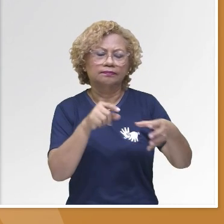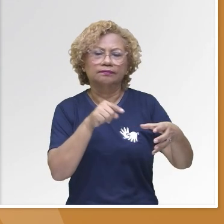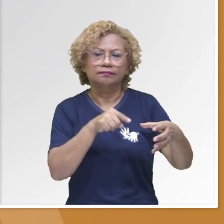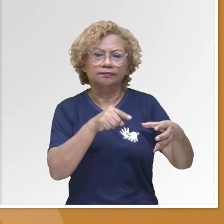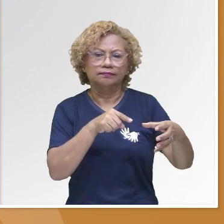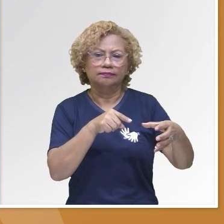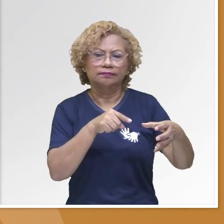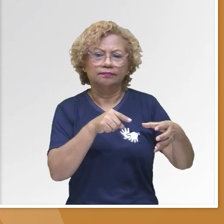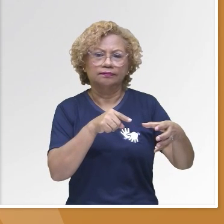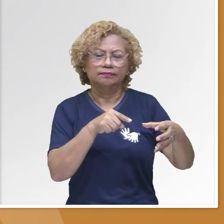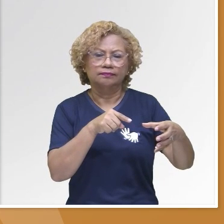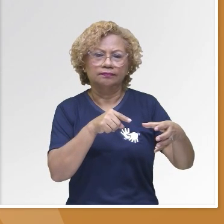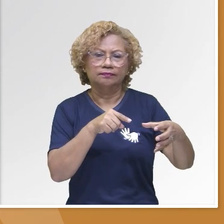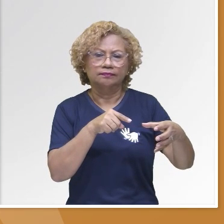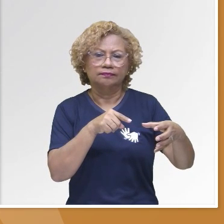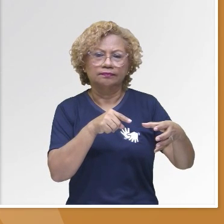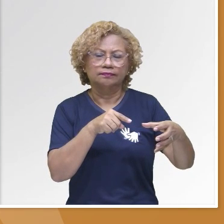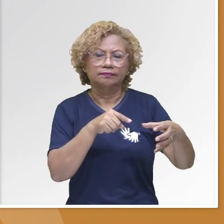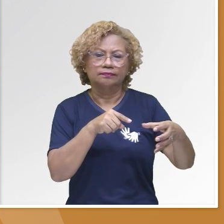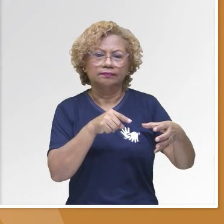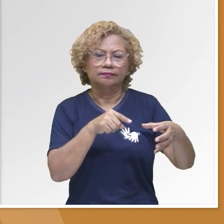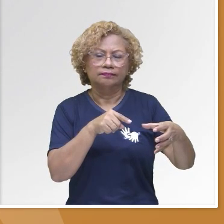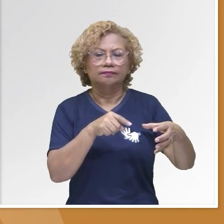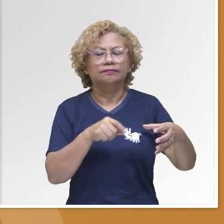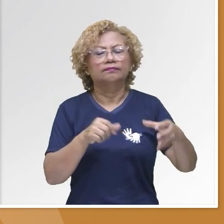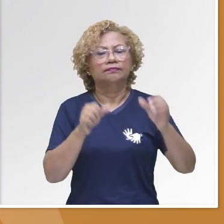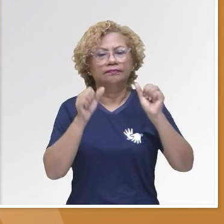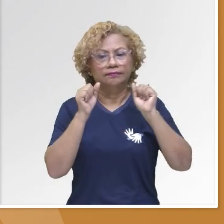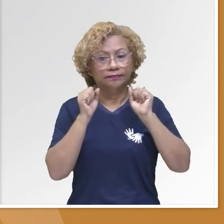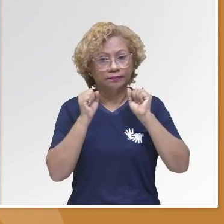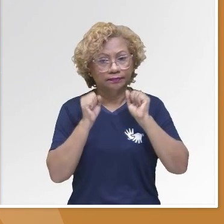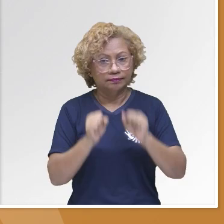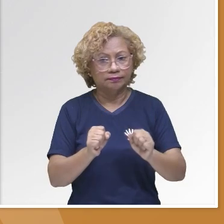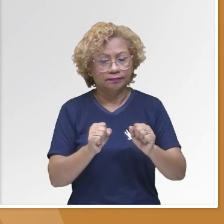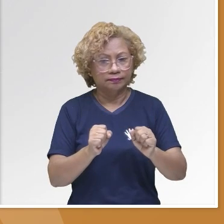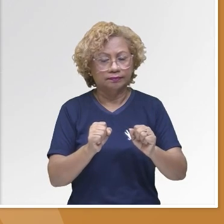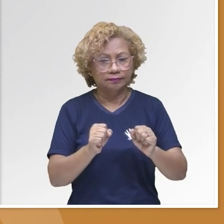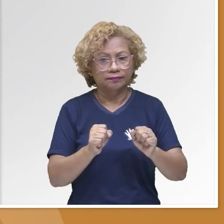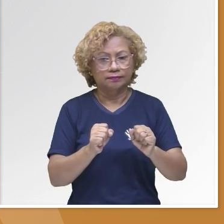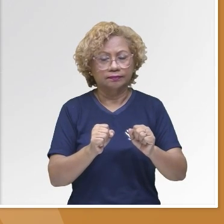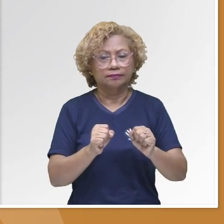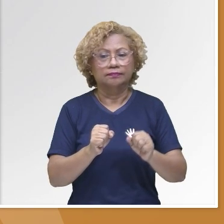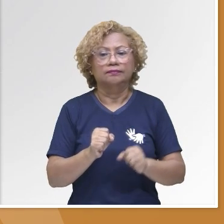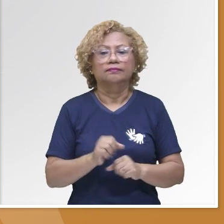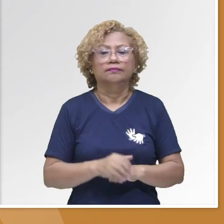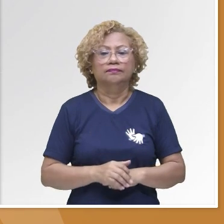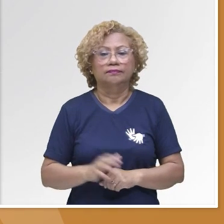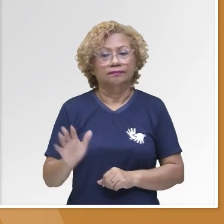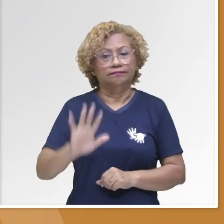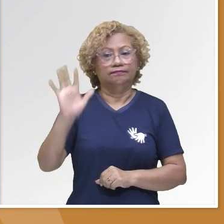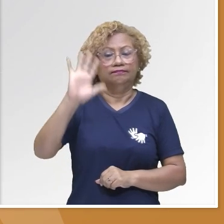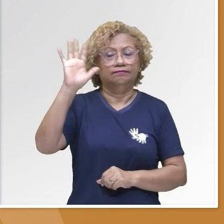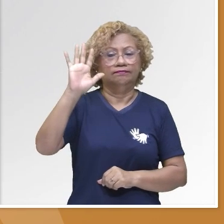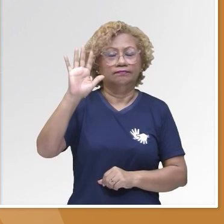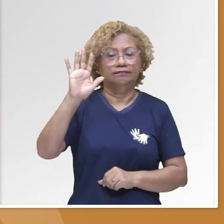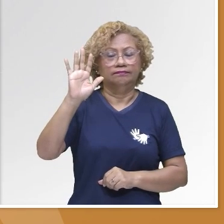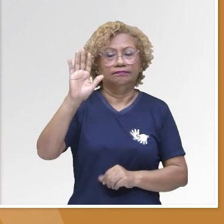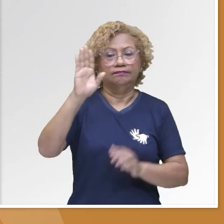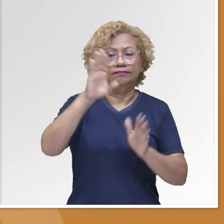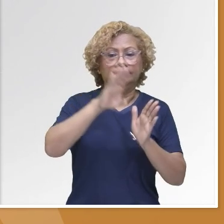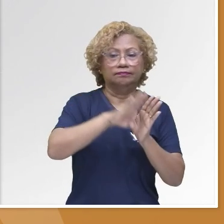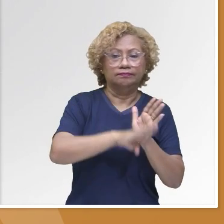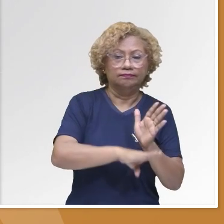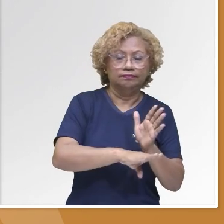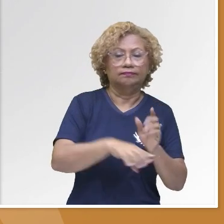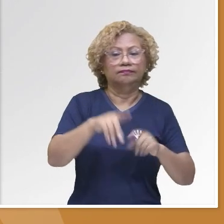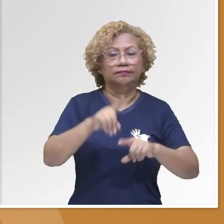De propiciar, né, o acesso e também o barateamento, né? Ficar mais barato determinados